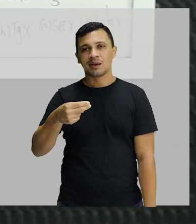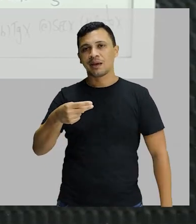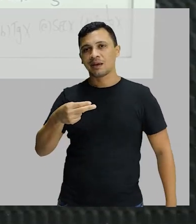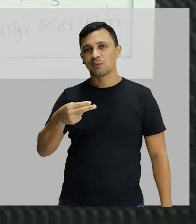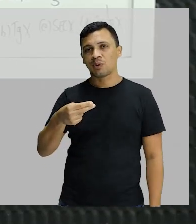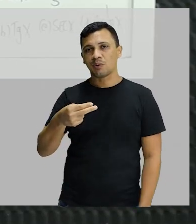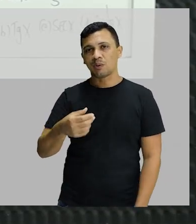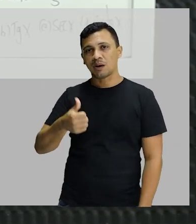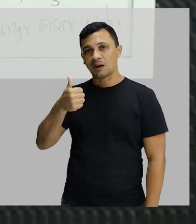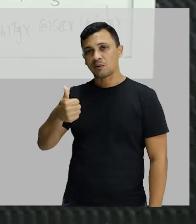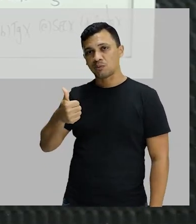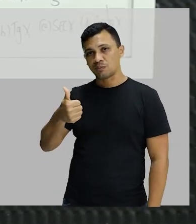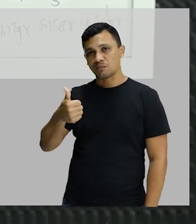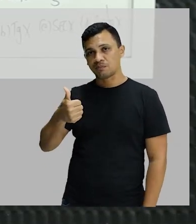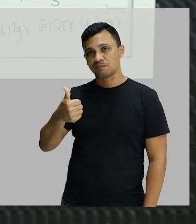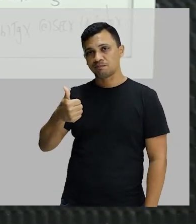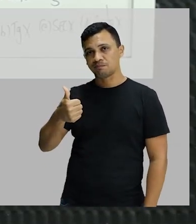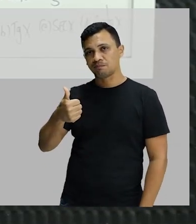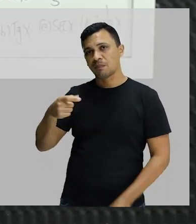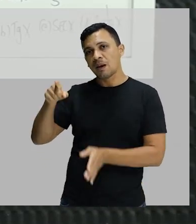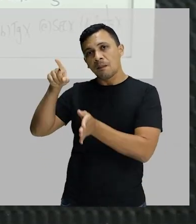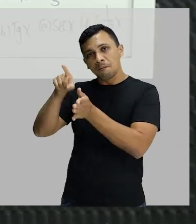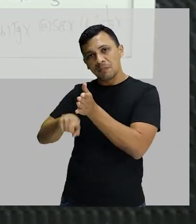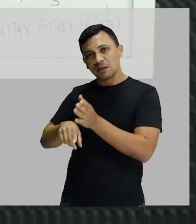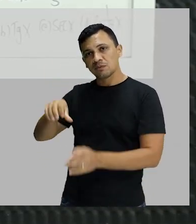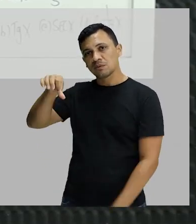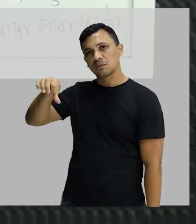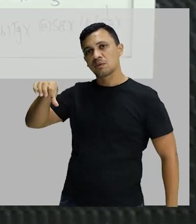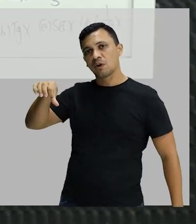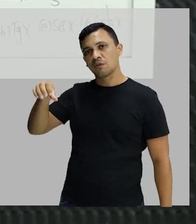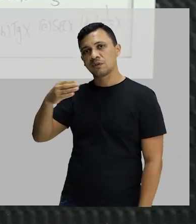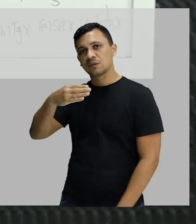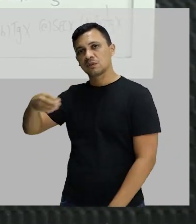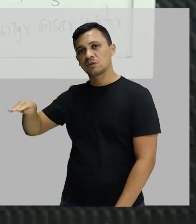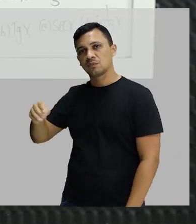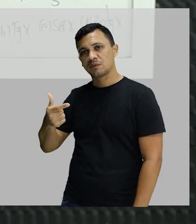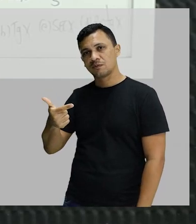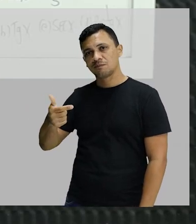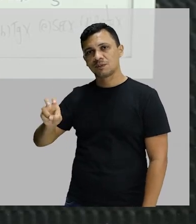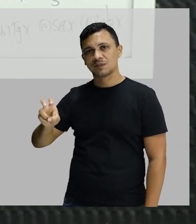ser igual a 1 menos 9/25.